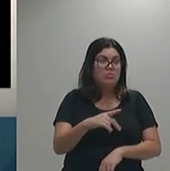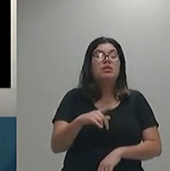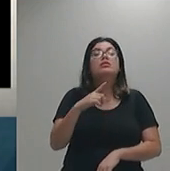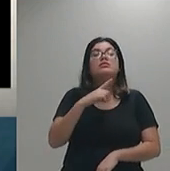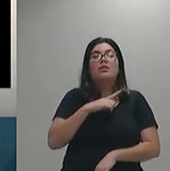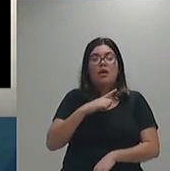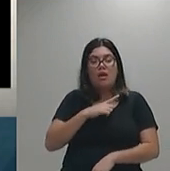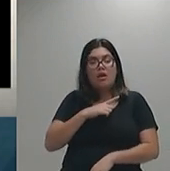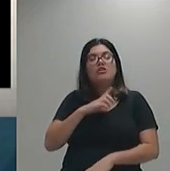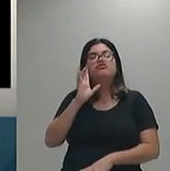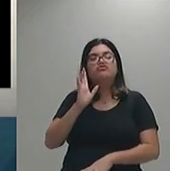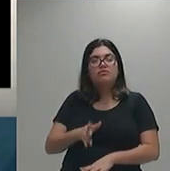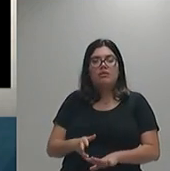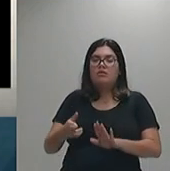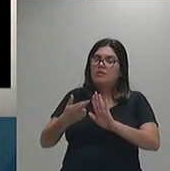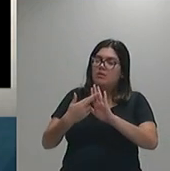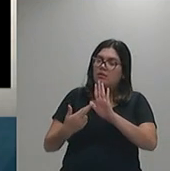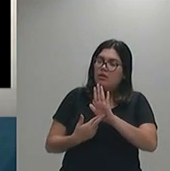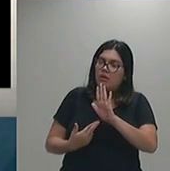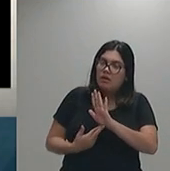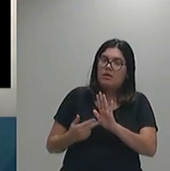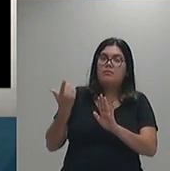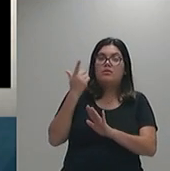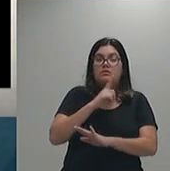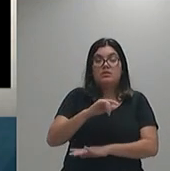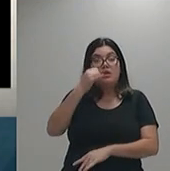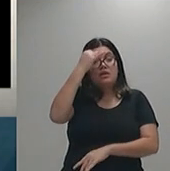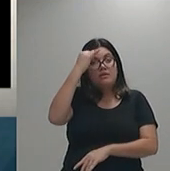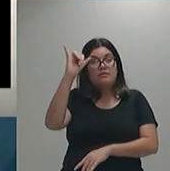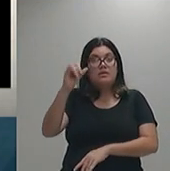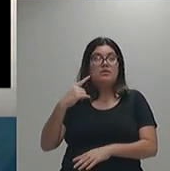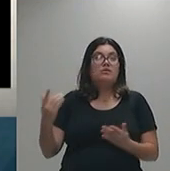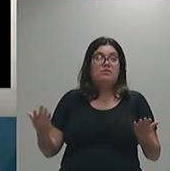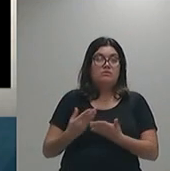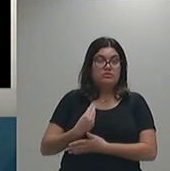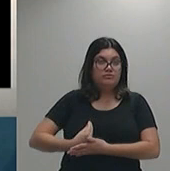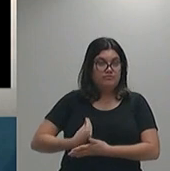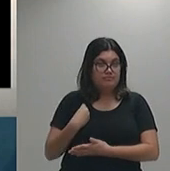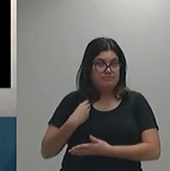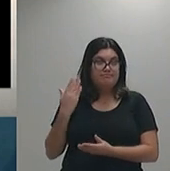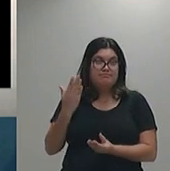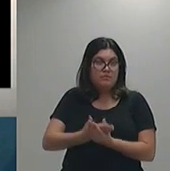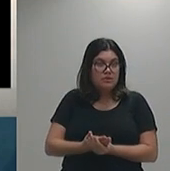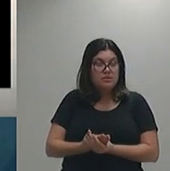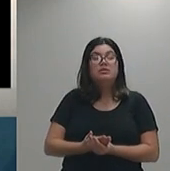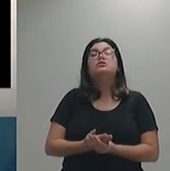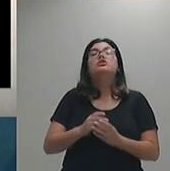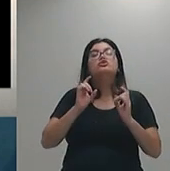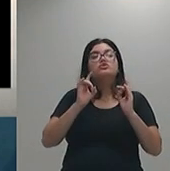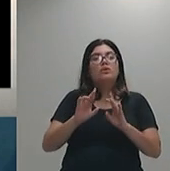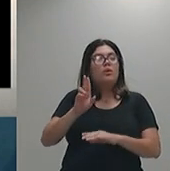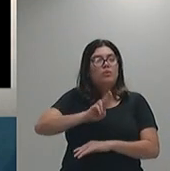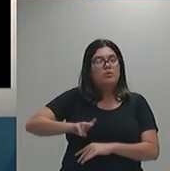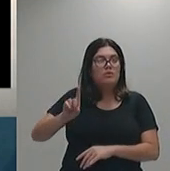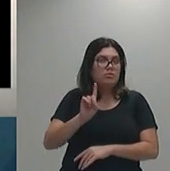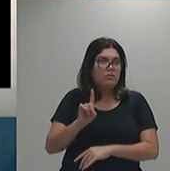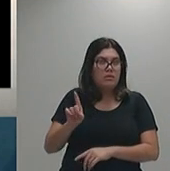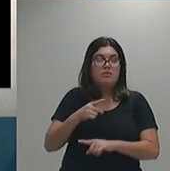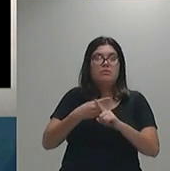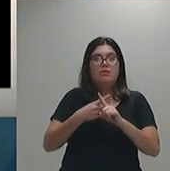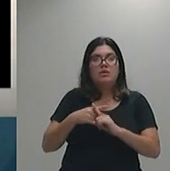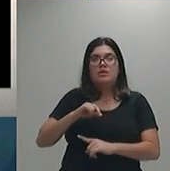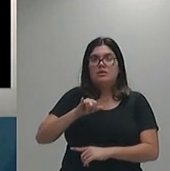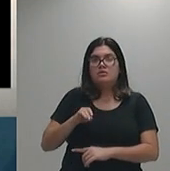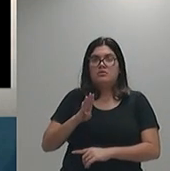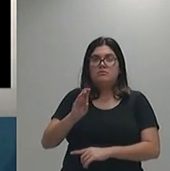instrumentos para evitar a situação que nos encontramos hoje aqui e ele só não foram utilizados porque a JBS não